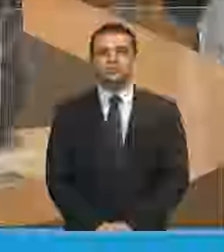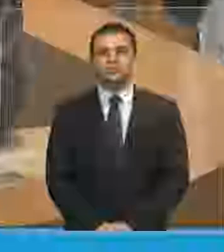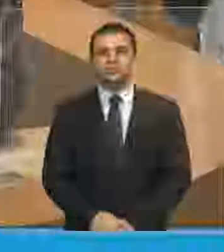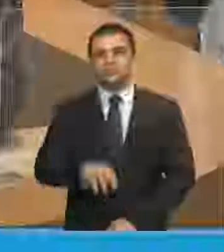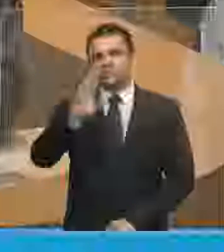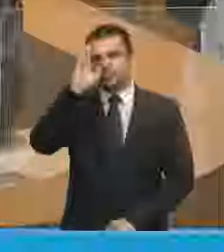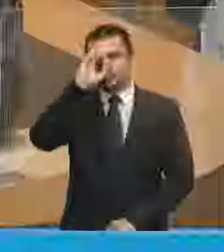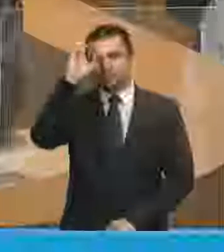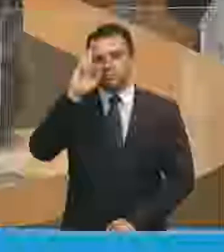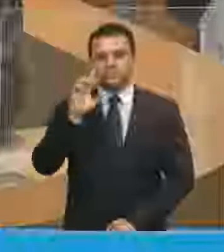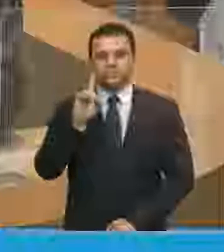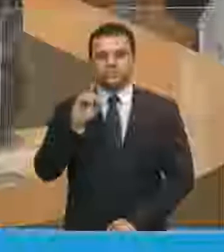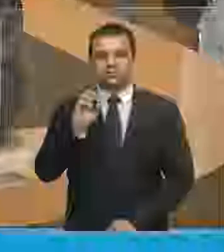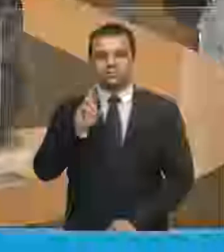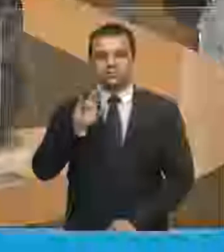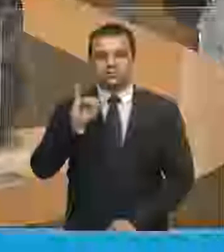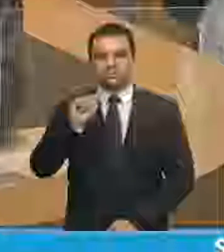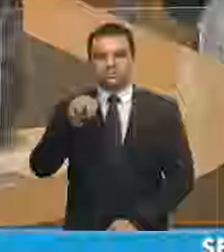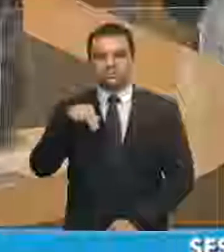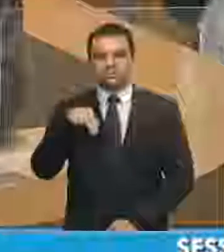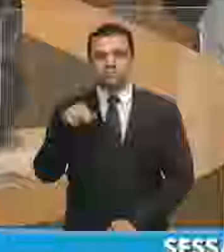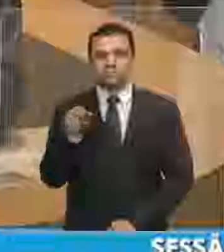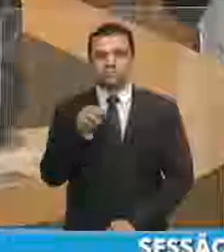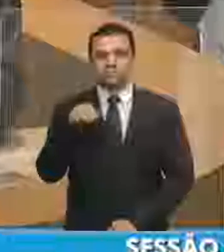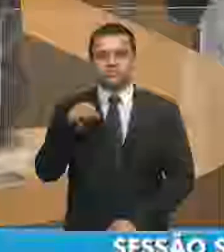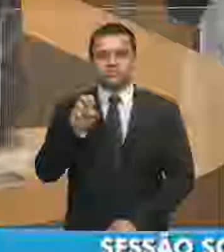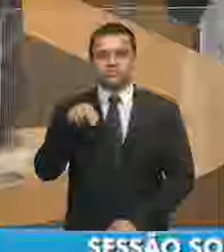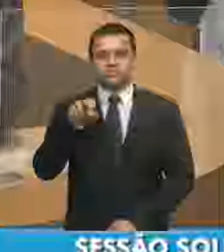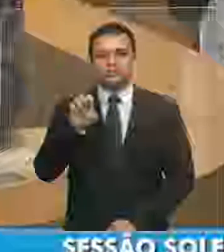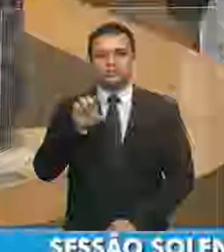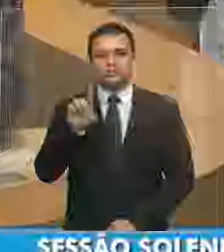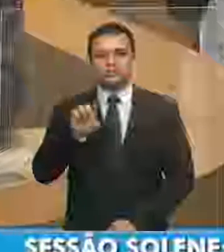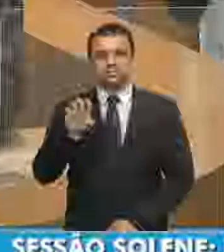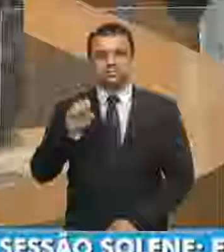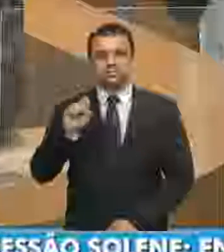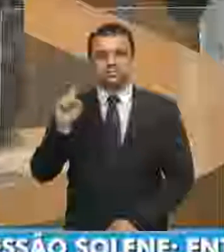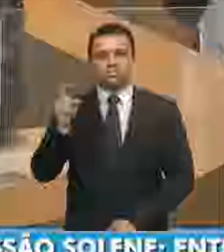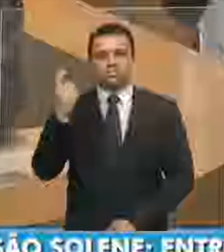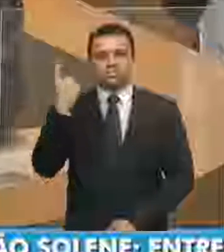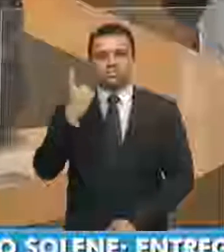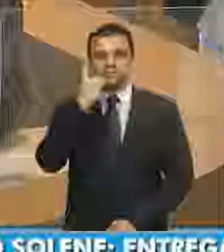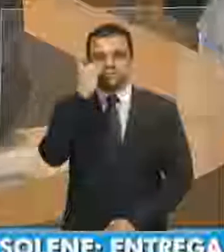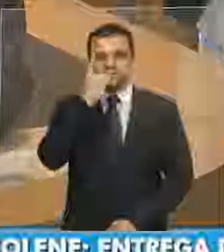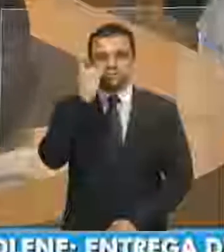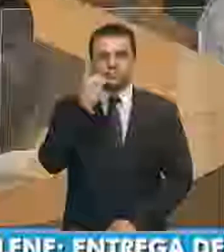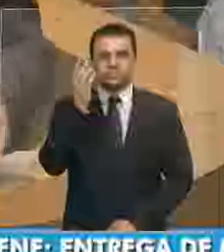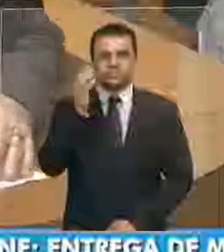Senhor Dorian Menezes, ex-deputado nesta casa.